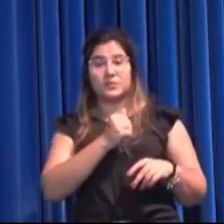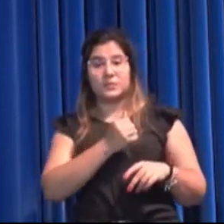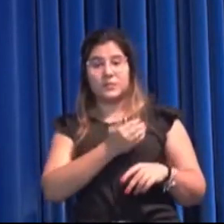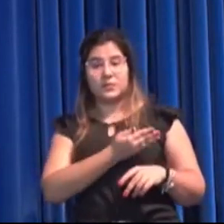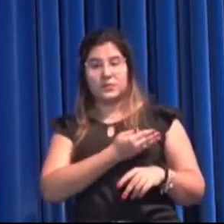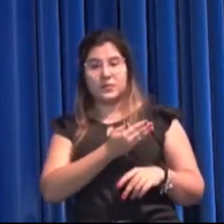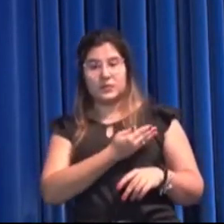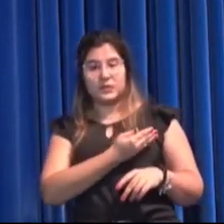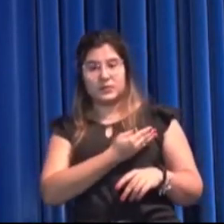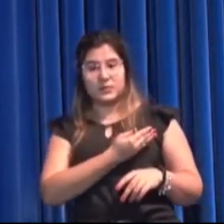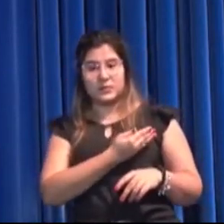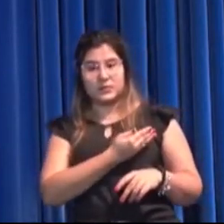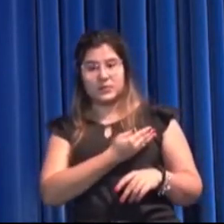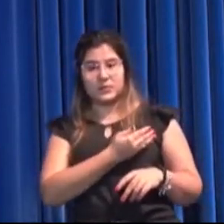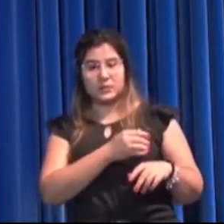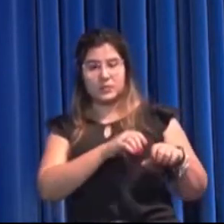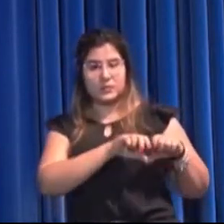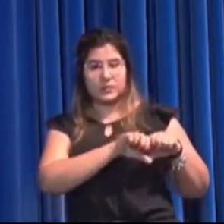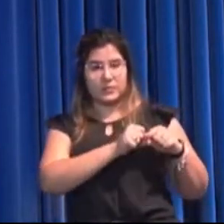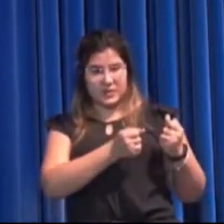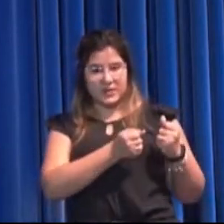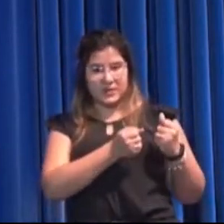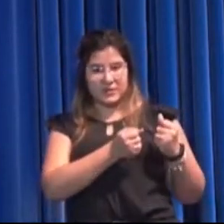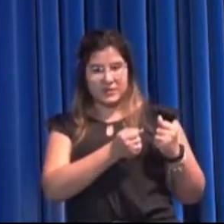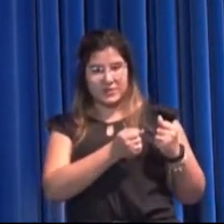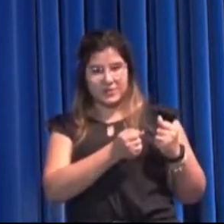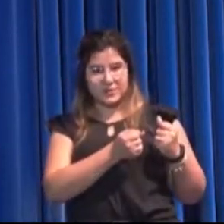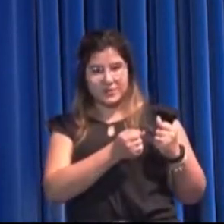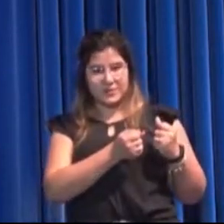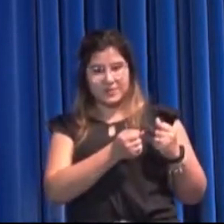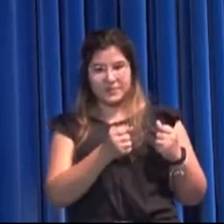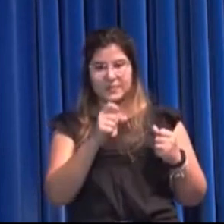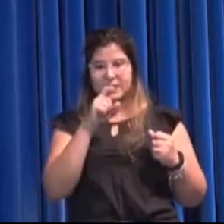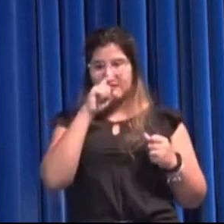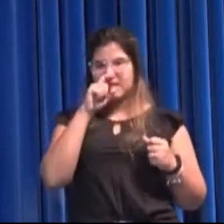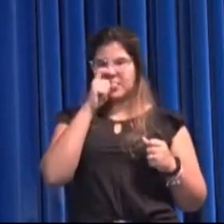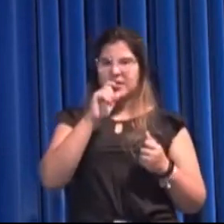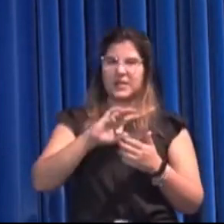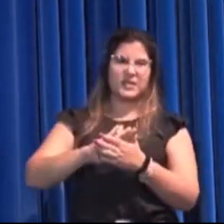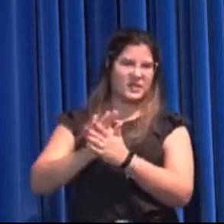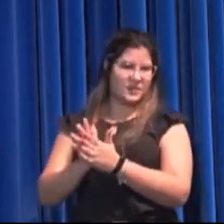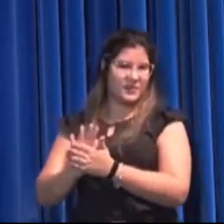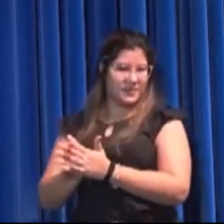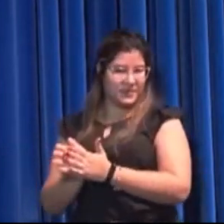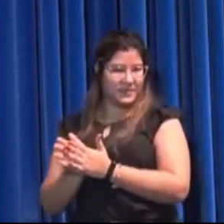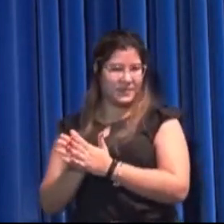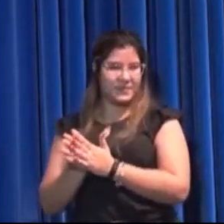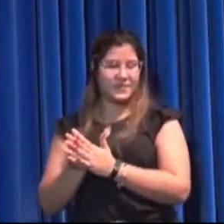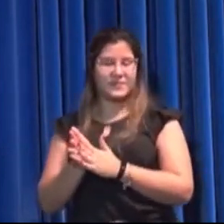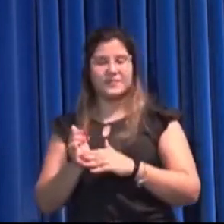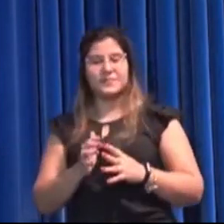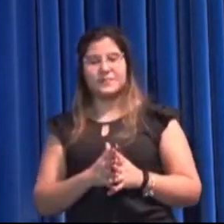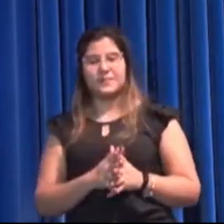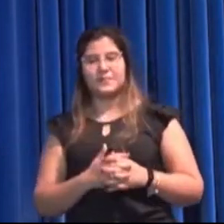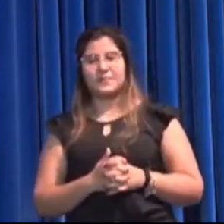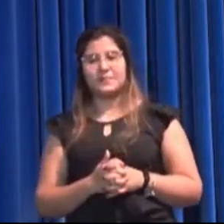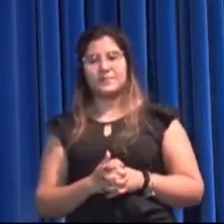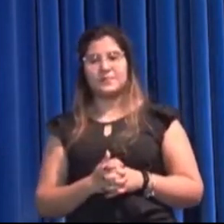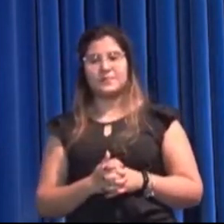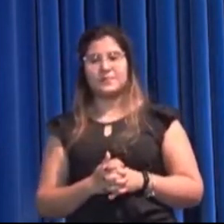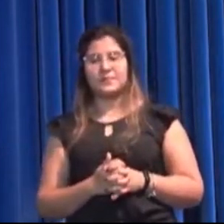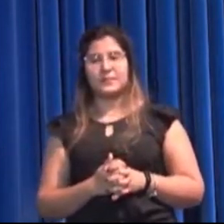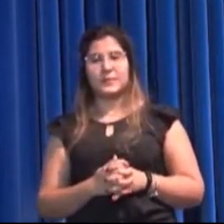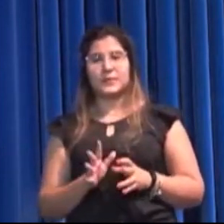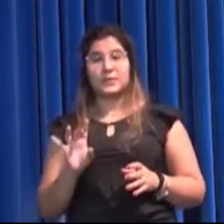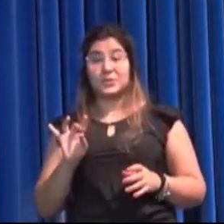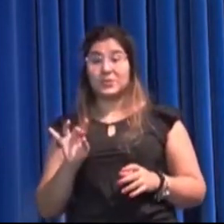vaidade é repelida e a nossa atenção está voltada em apenas buscar o essencial,